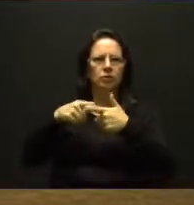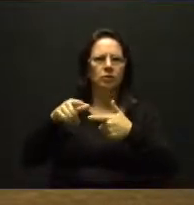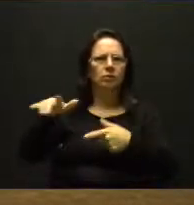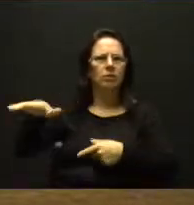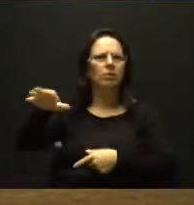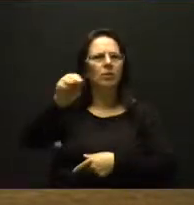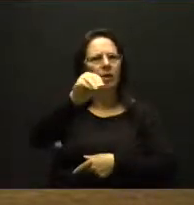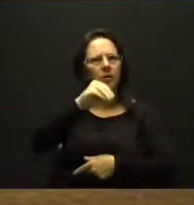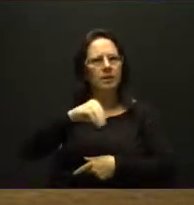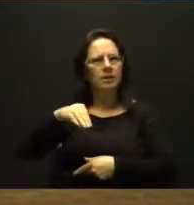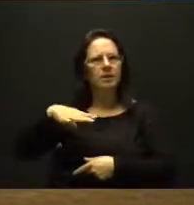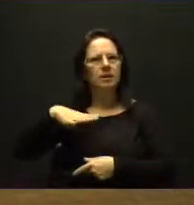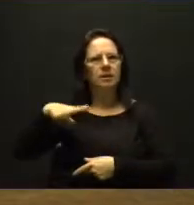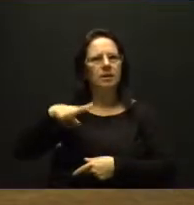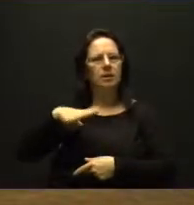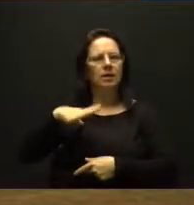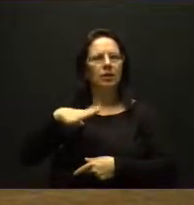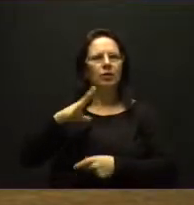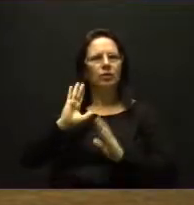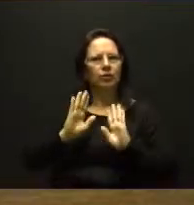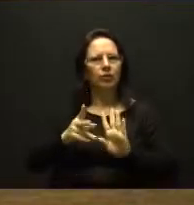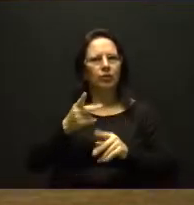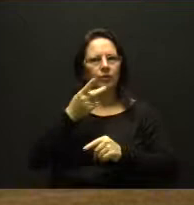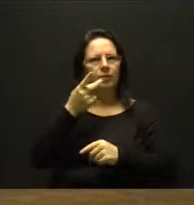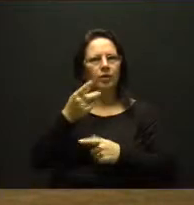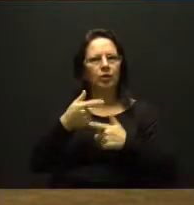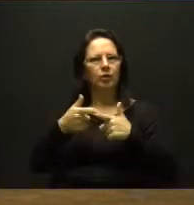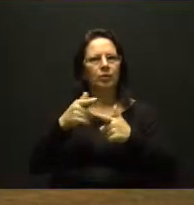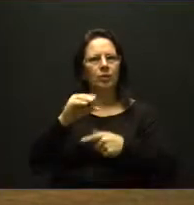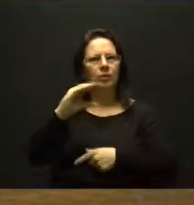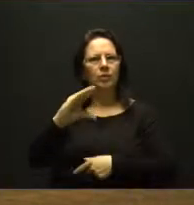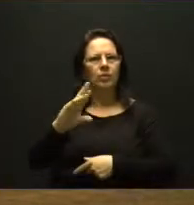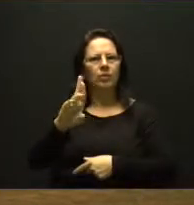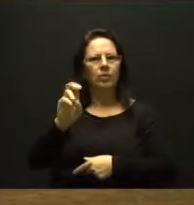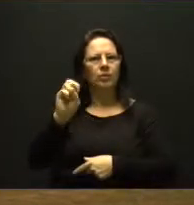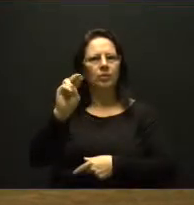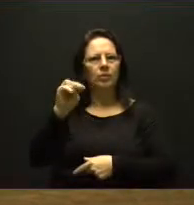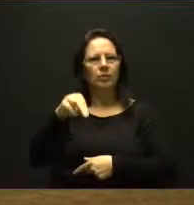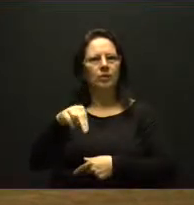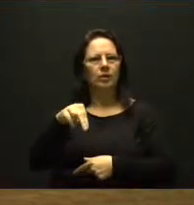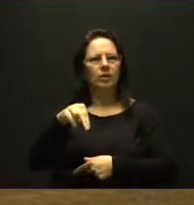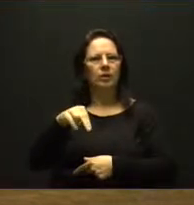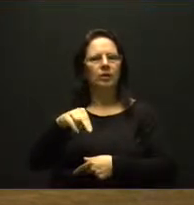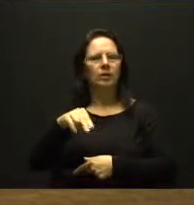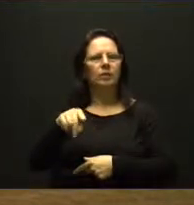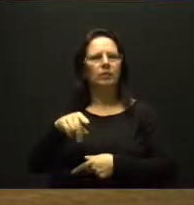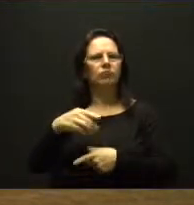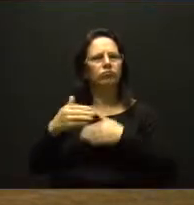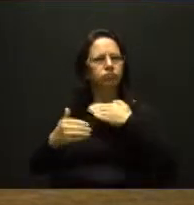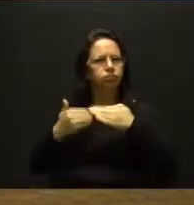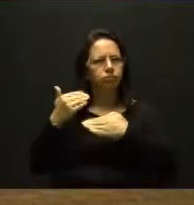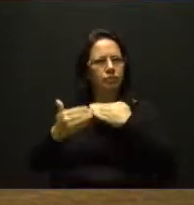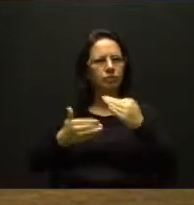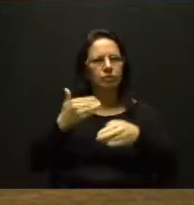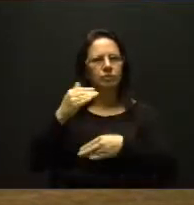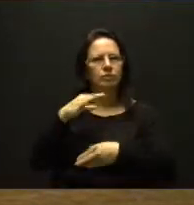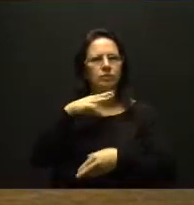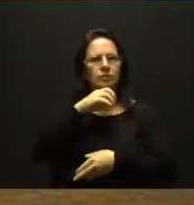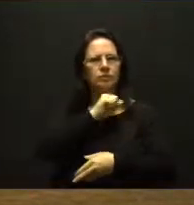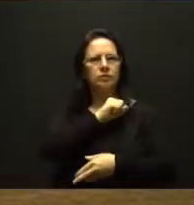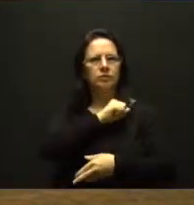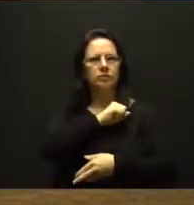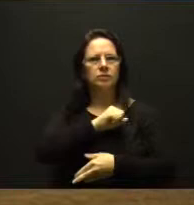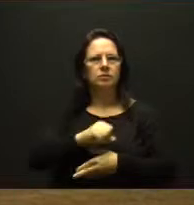cidade quando foi dito aqui da questão da cursan nós precisamos acelerar todo toda